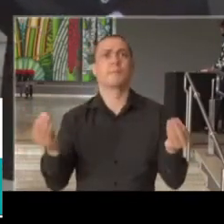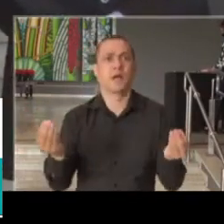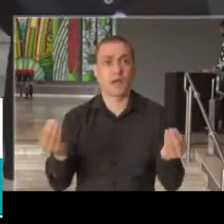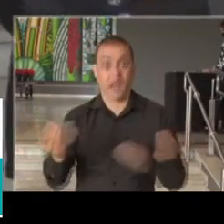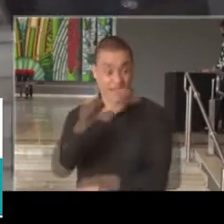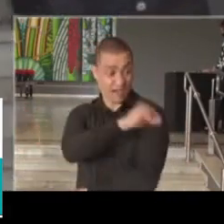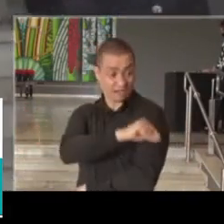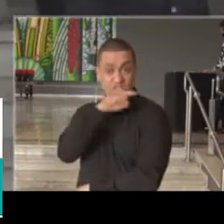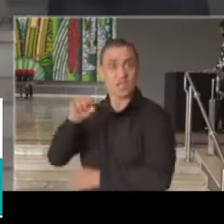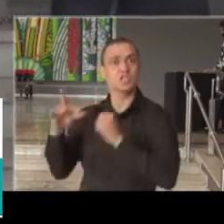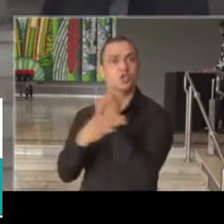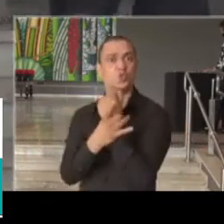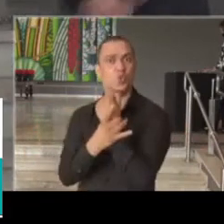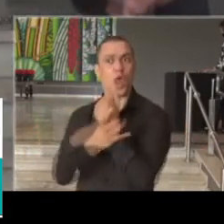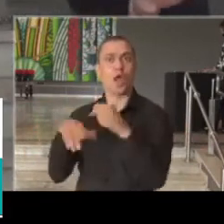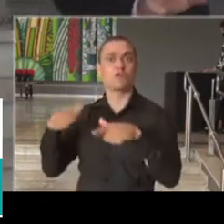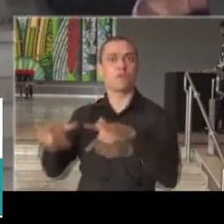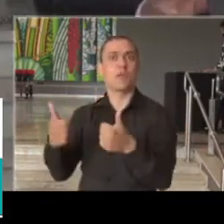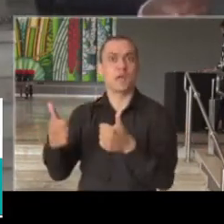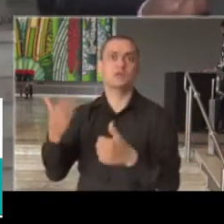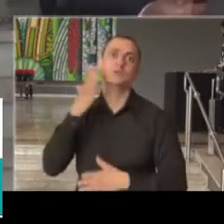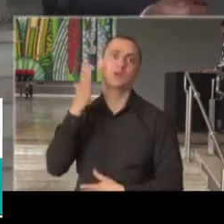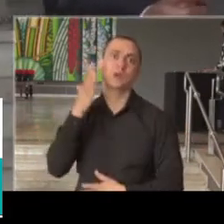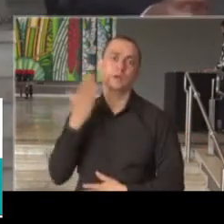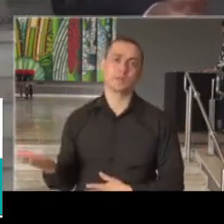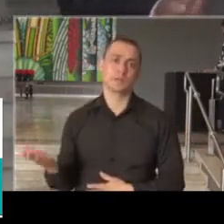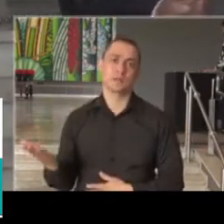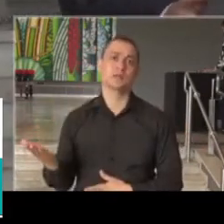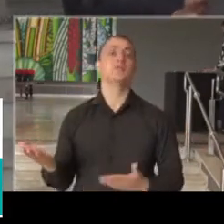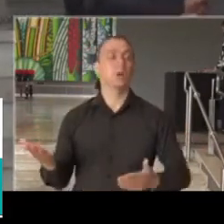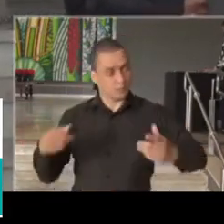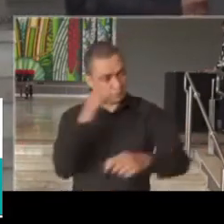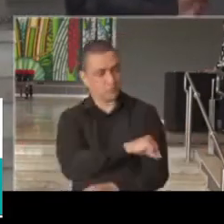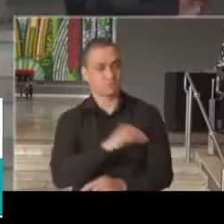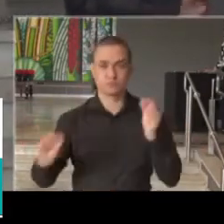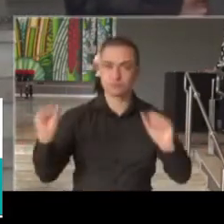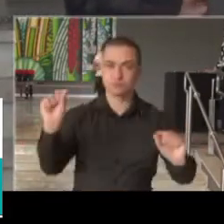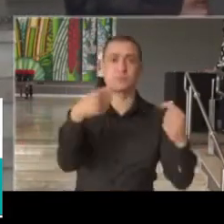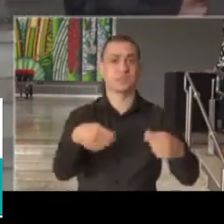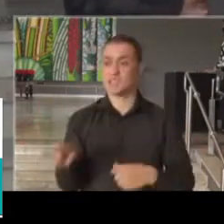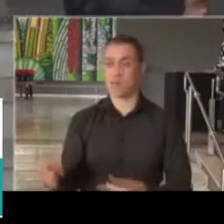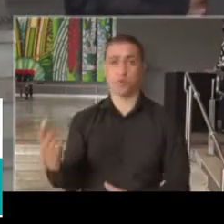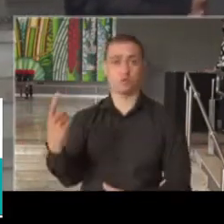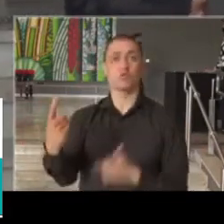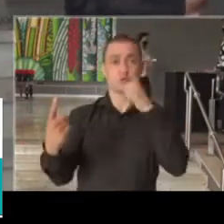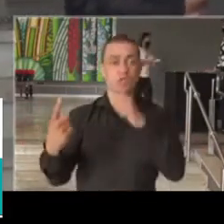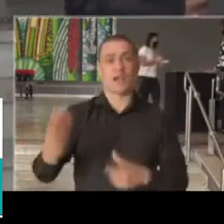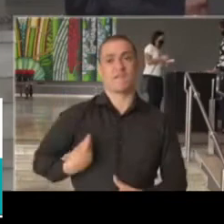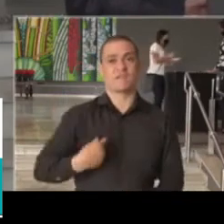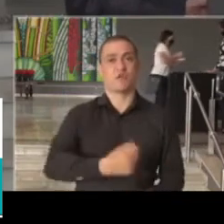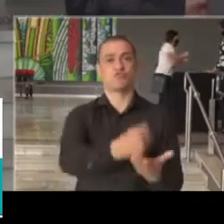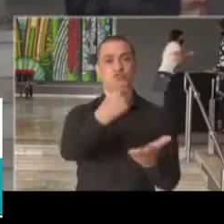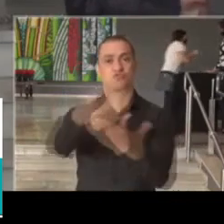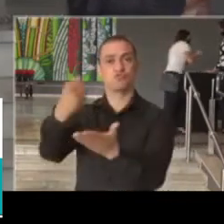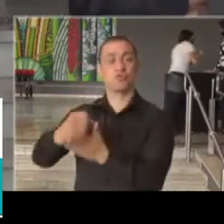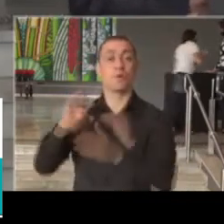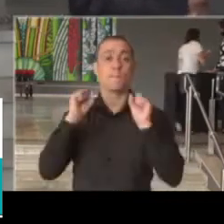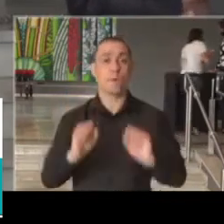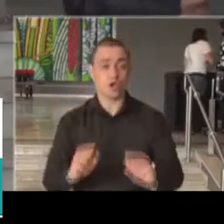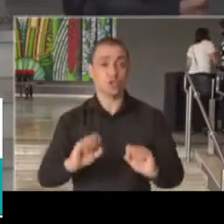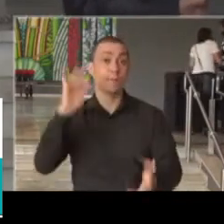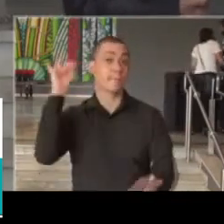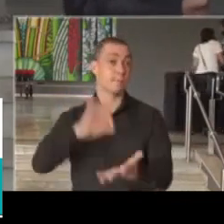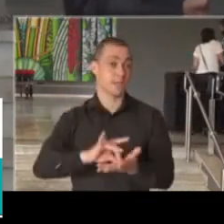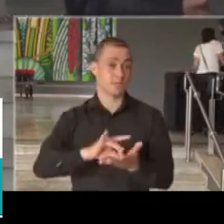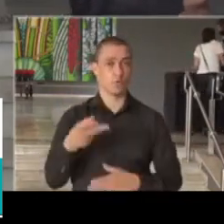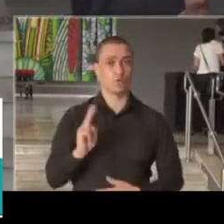vacina segura e eficaz. Então, precisamos vacinar. Só isso é a garantia de podermos, sim,